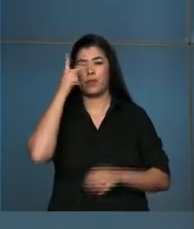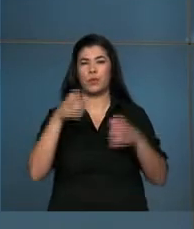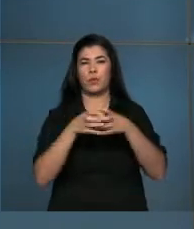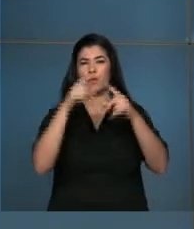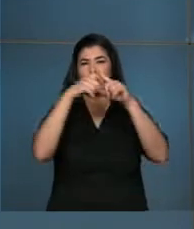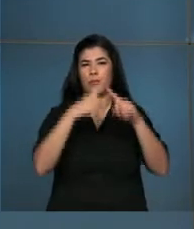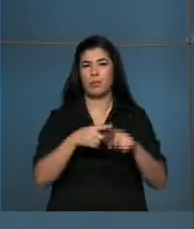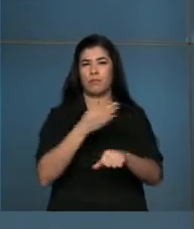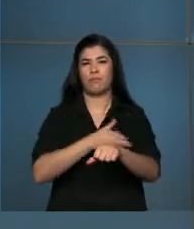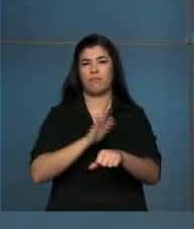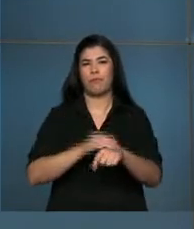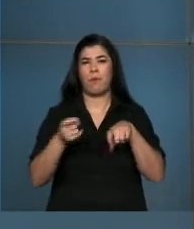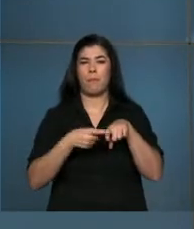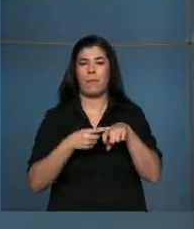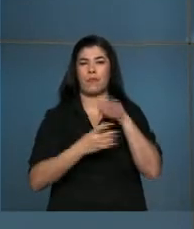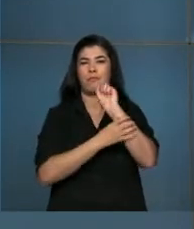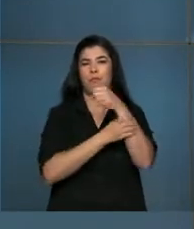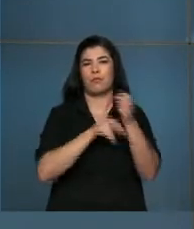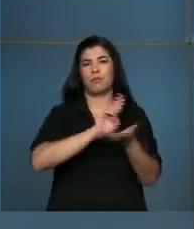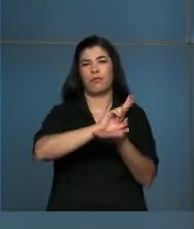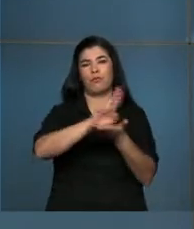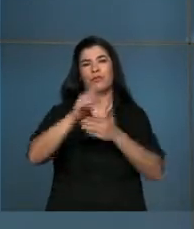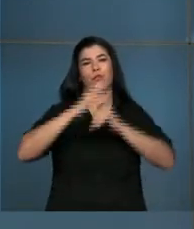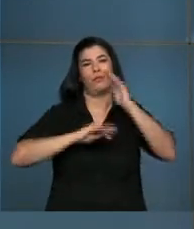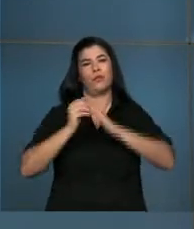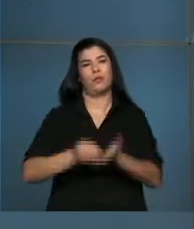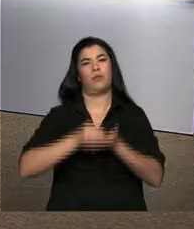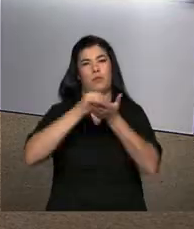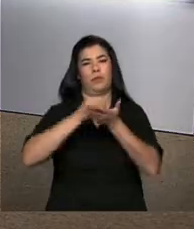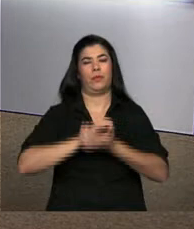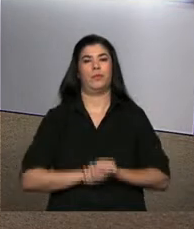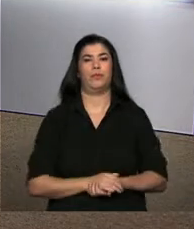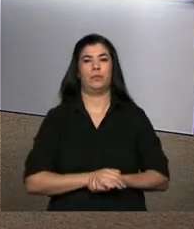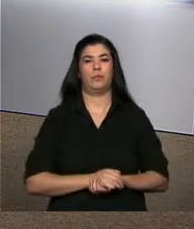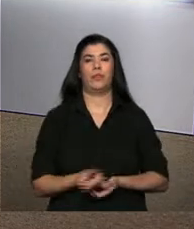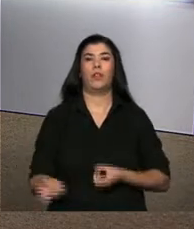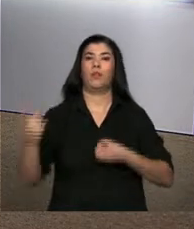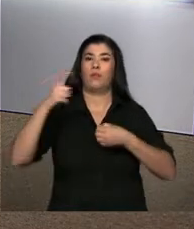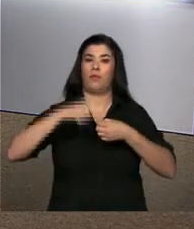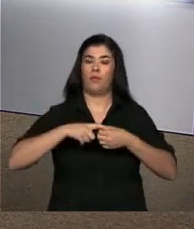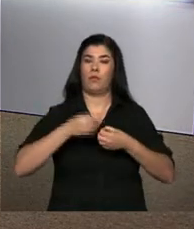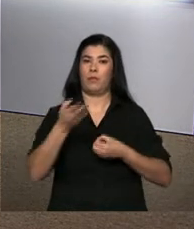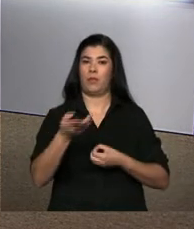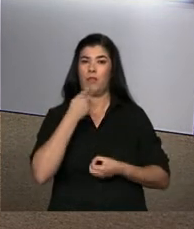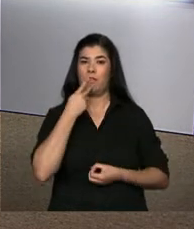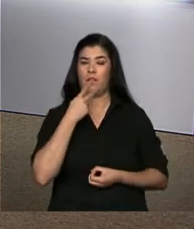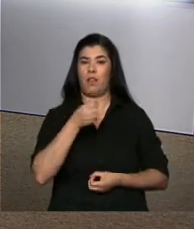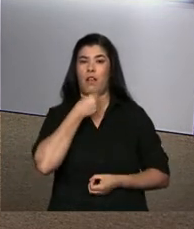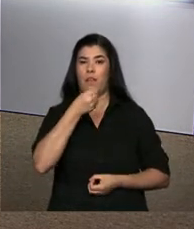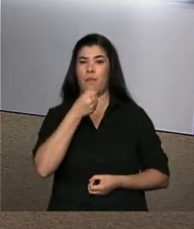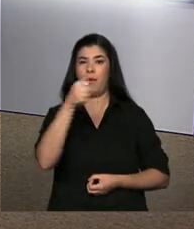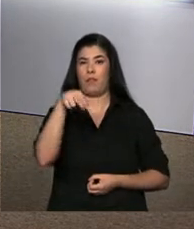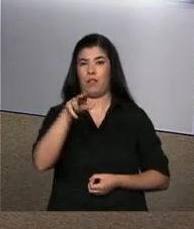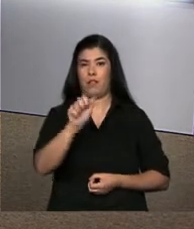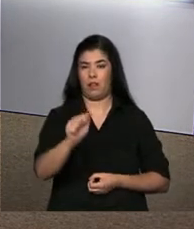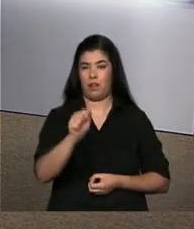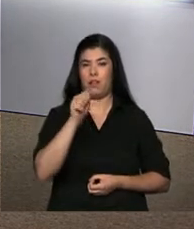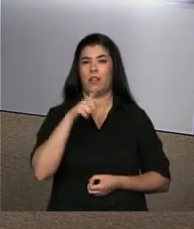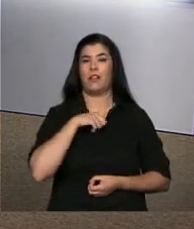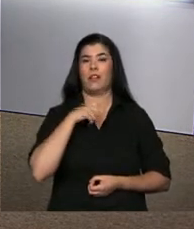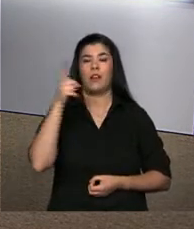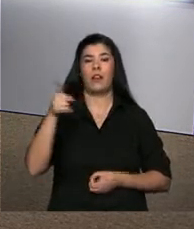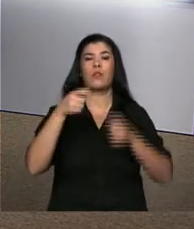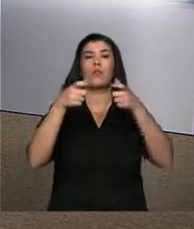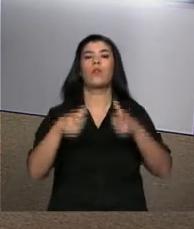treinadores, médicos, fisioterapeutas, entre outros profissionais. E nós vamos voltar a falar ao vivo com a repórter Ana Gabriela Salles, que